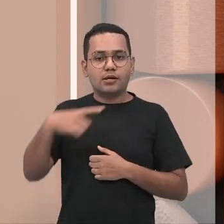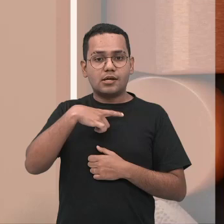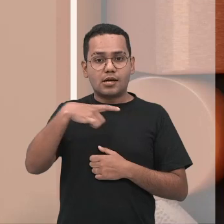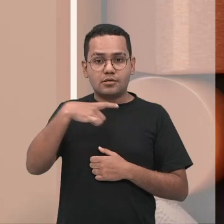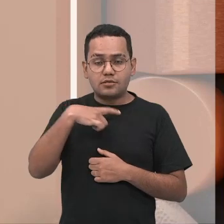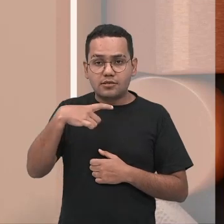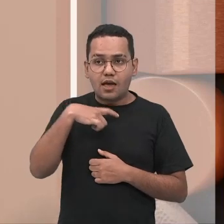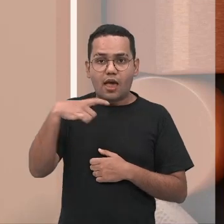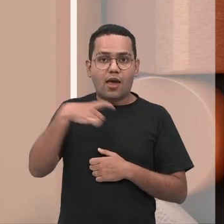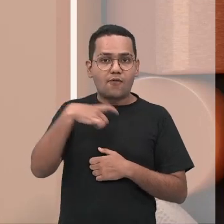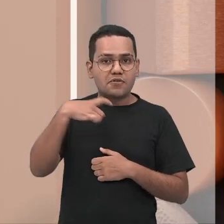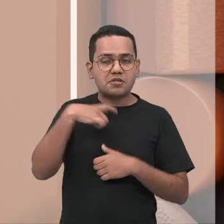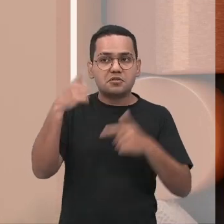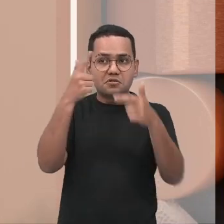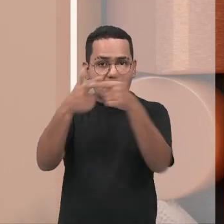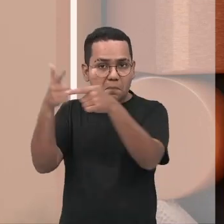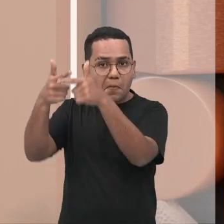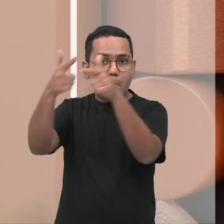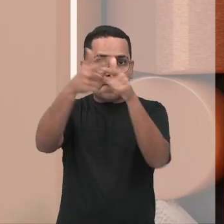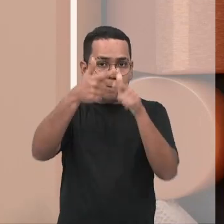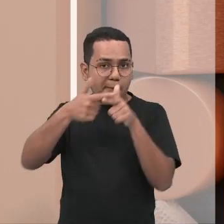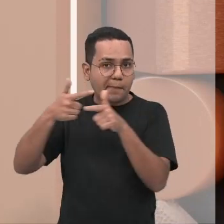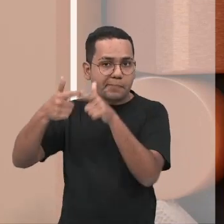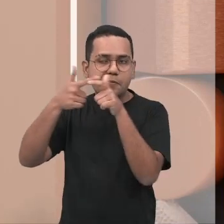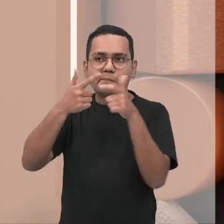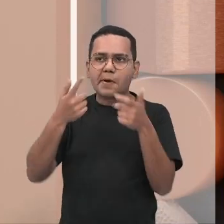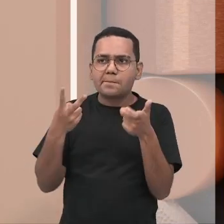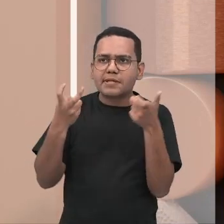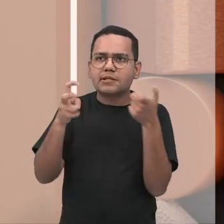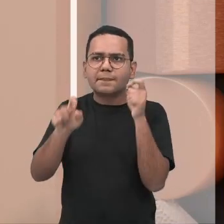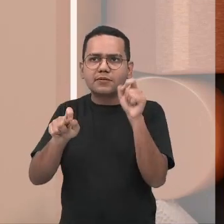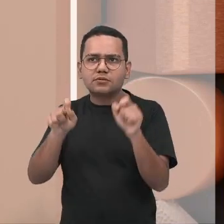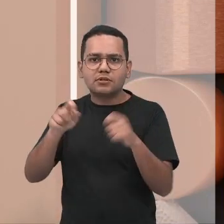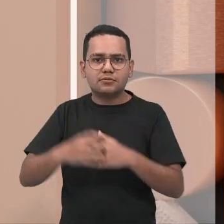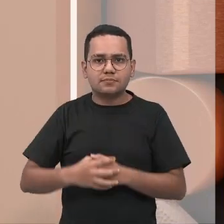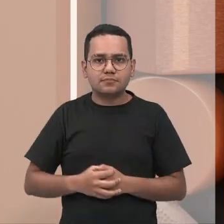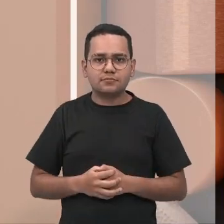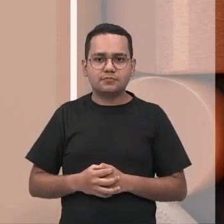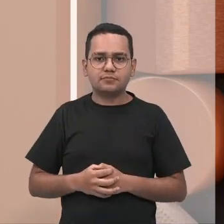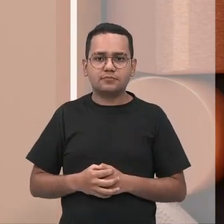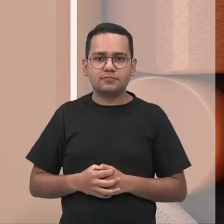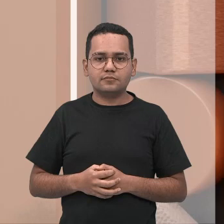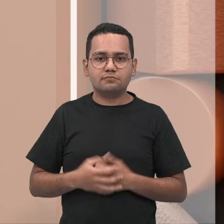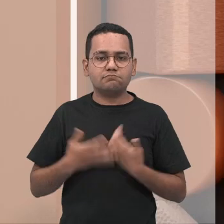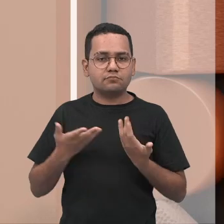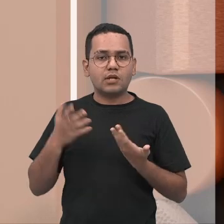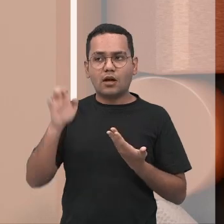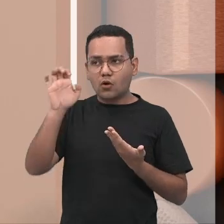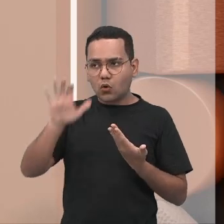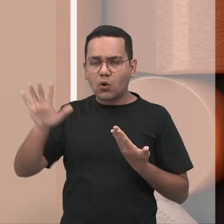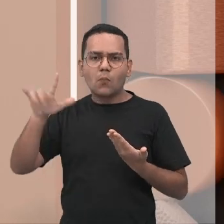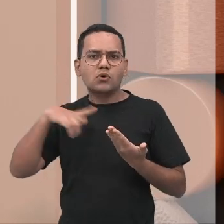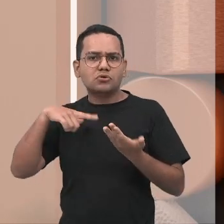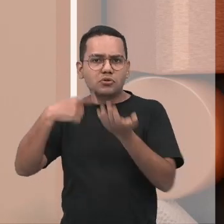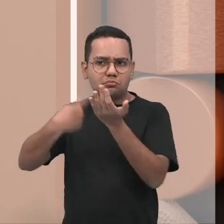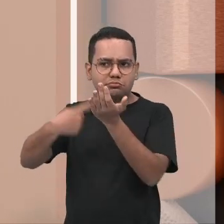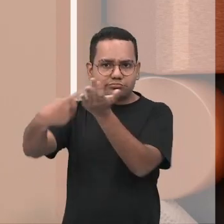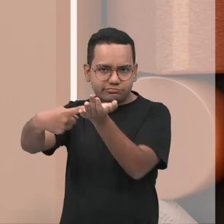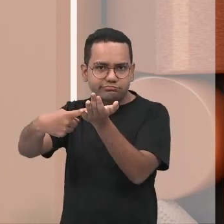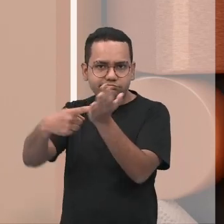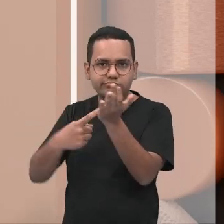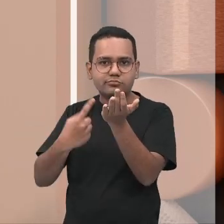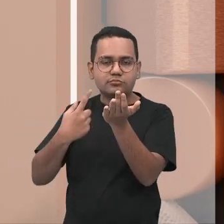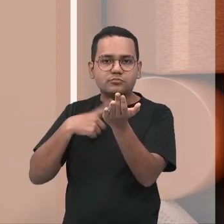em cadeia, quando deram por si toda a Europa, devido às políticas de aliança, estava num